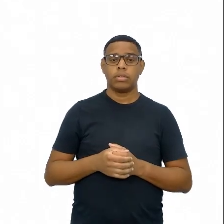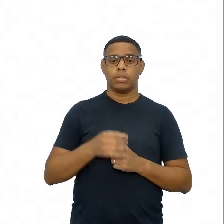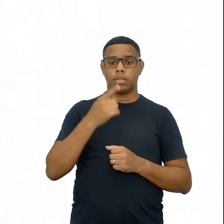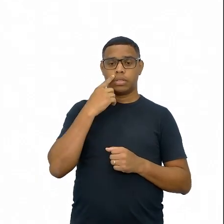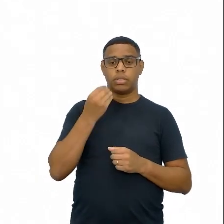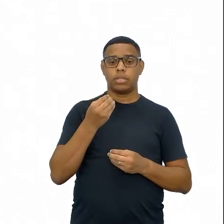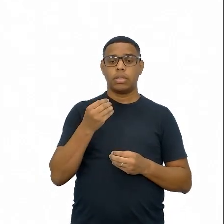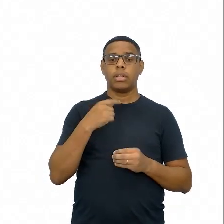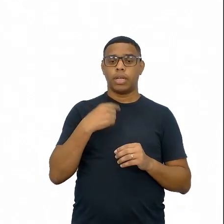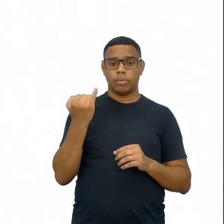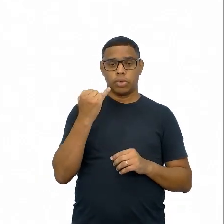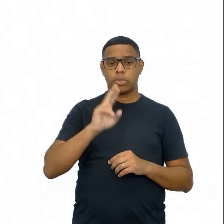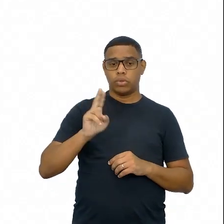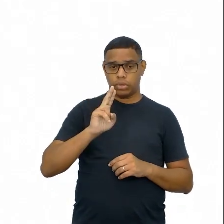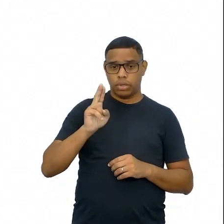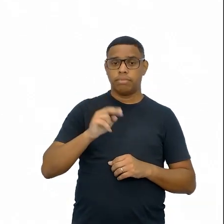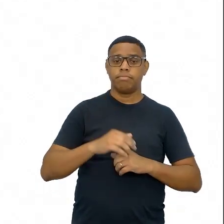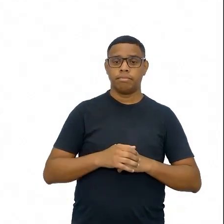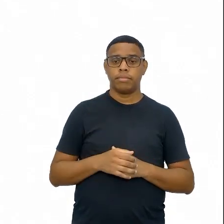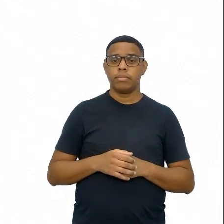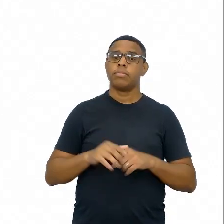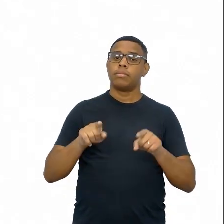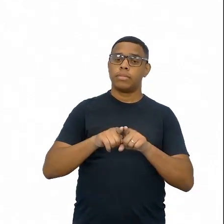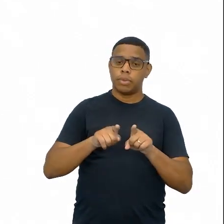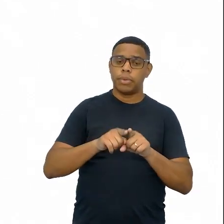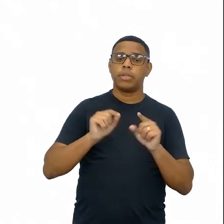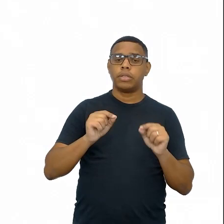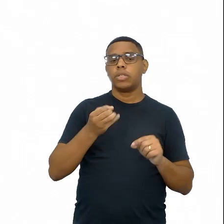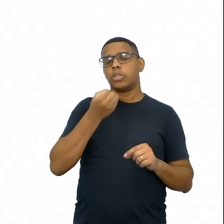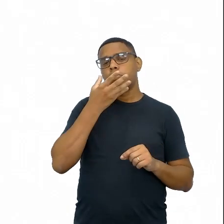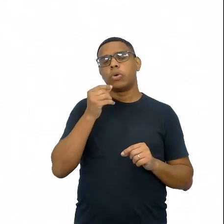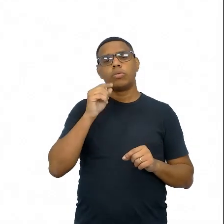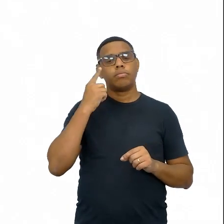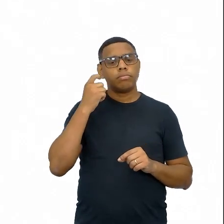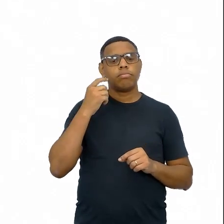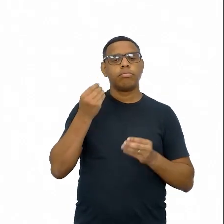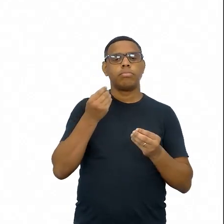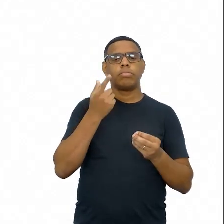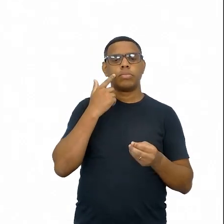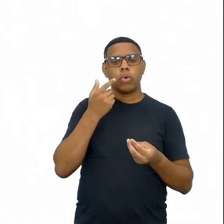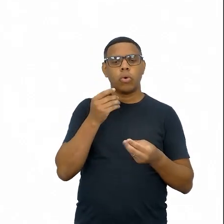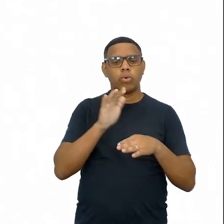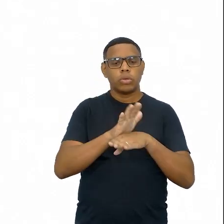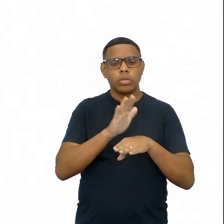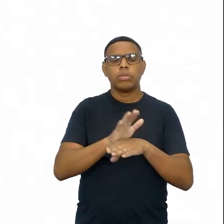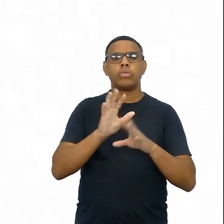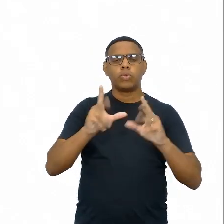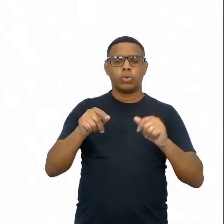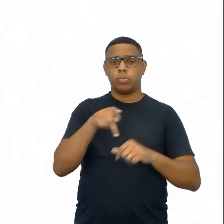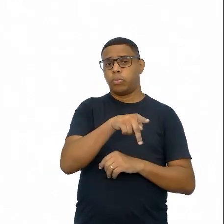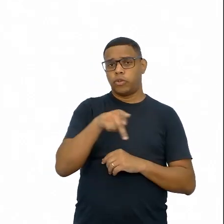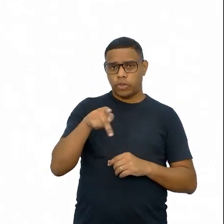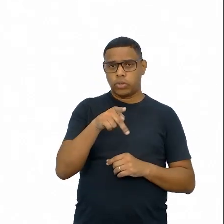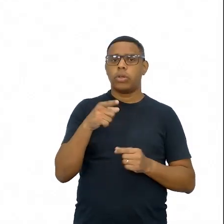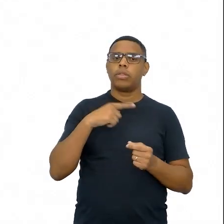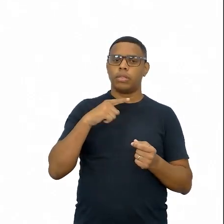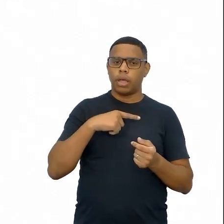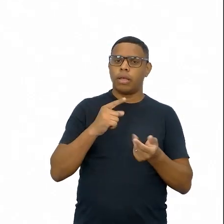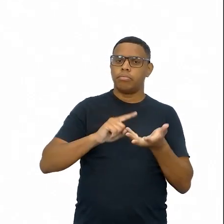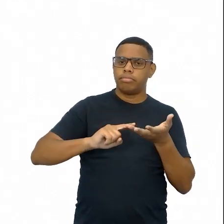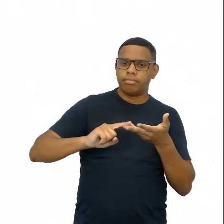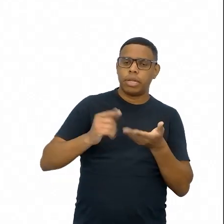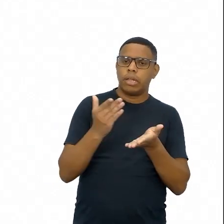99. E também são bem-vindas aqui as coleções que todos os professores possuem